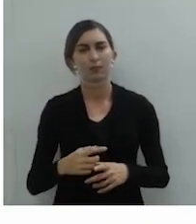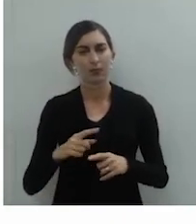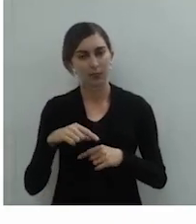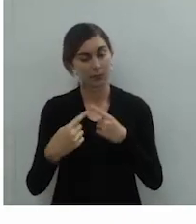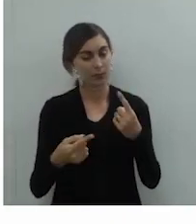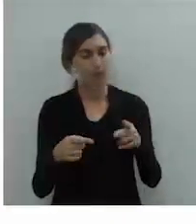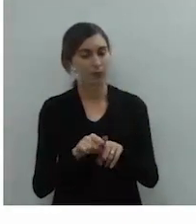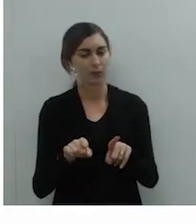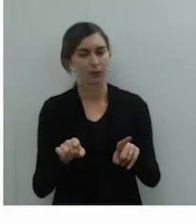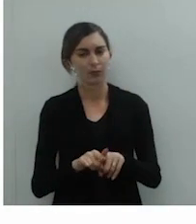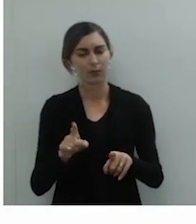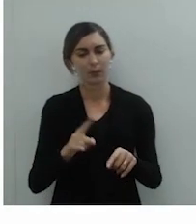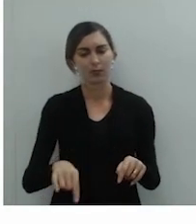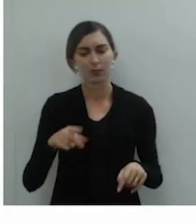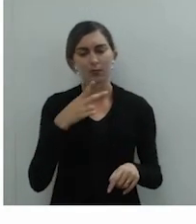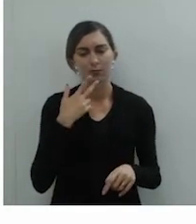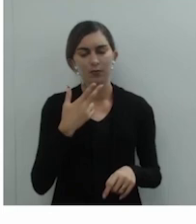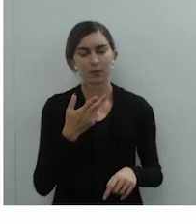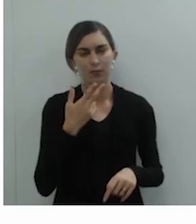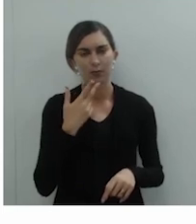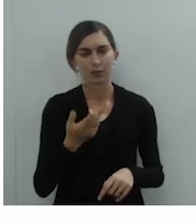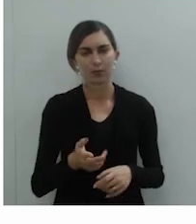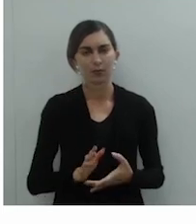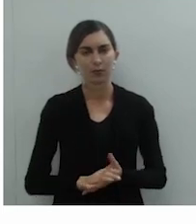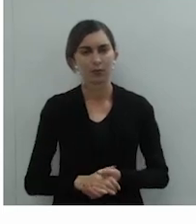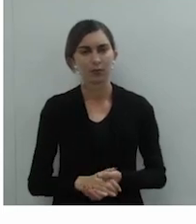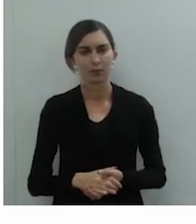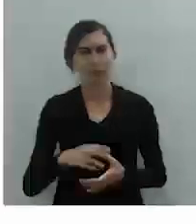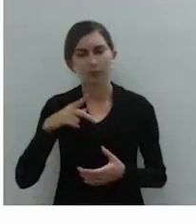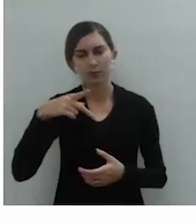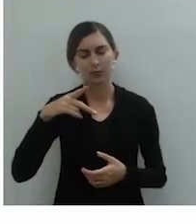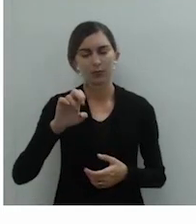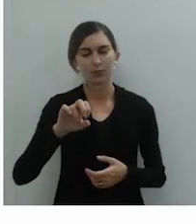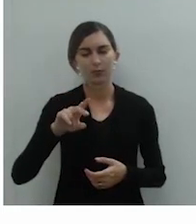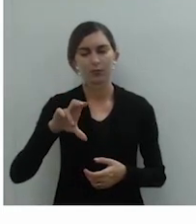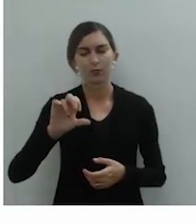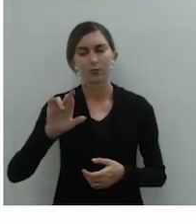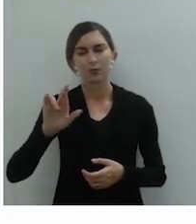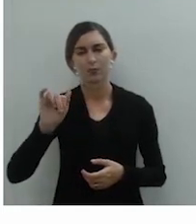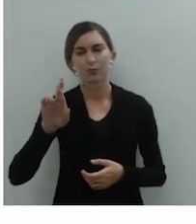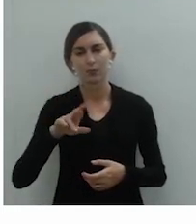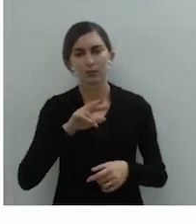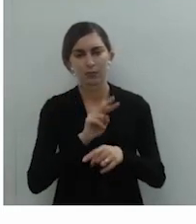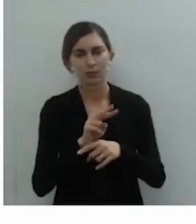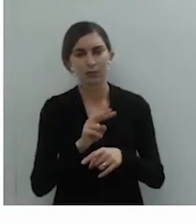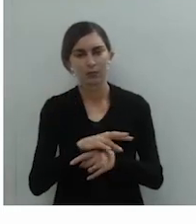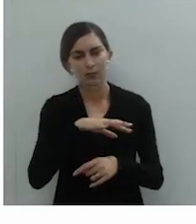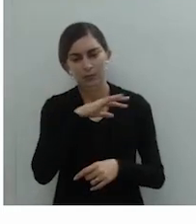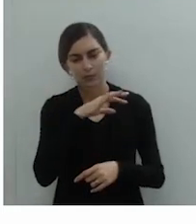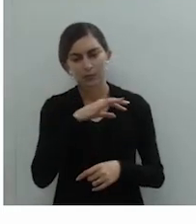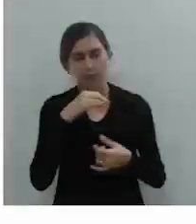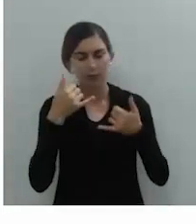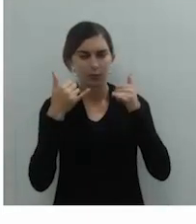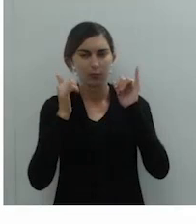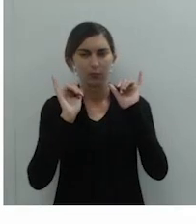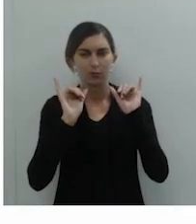Aí também nós vamos falar da pecuária, isso mesmo, da criação de